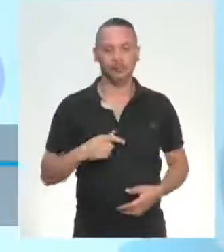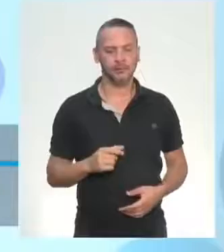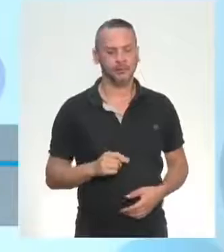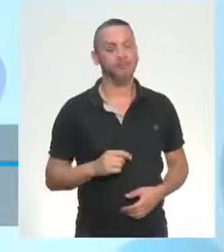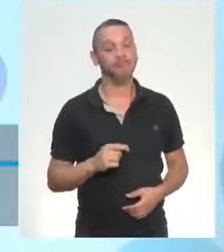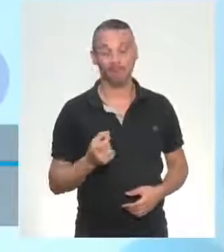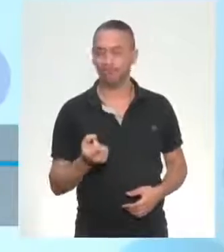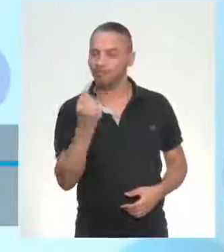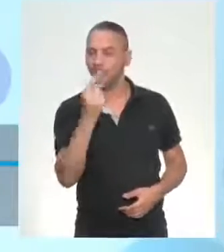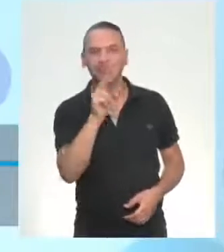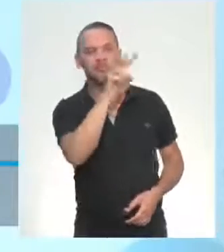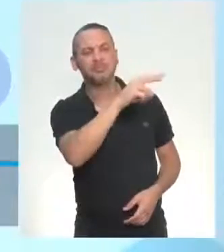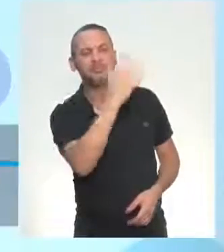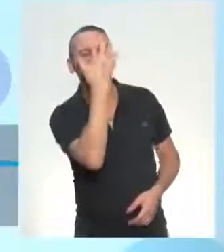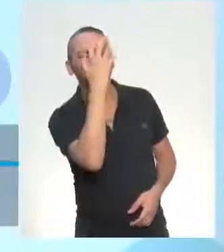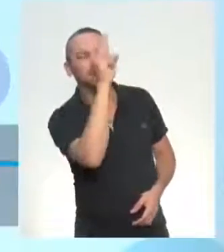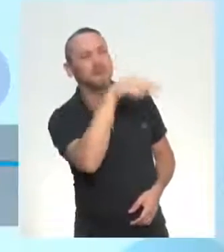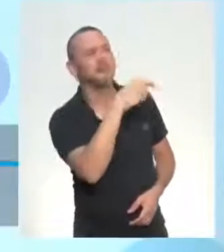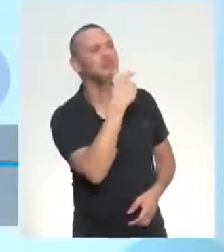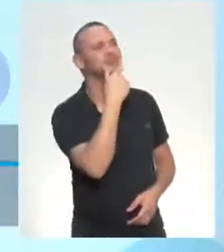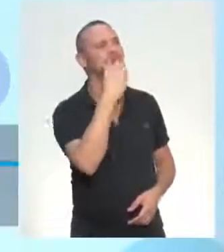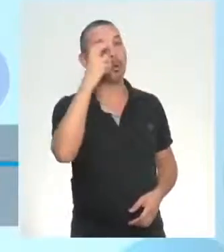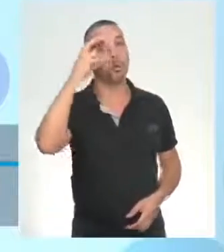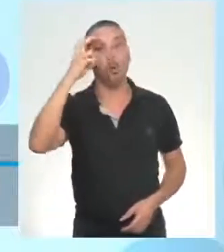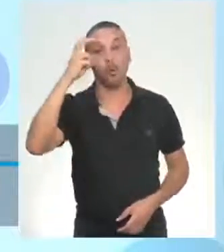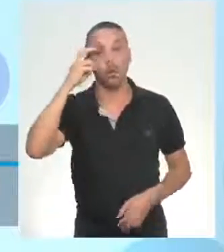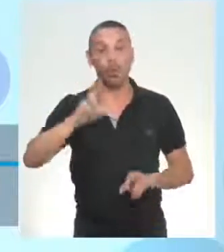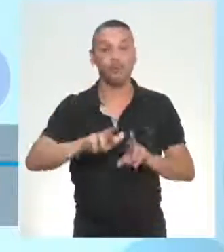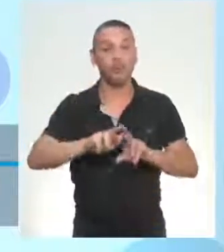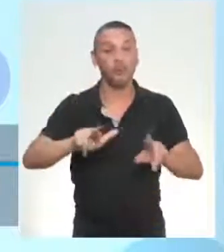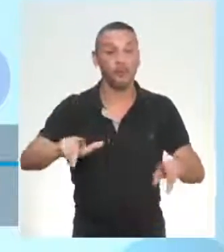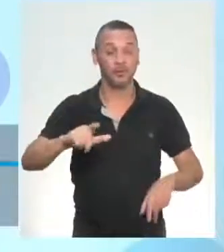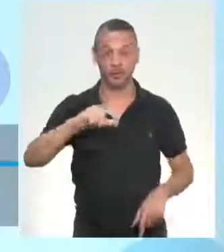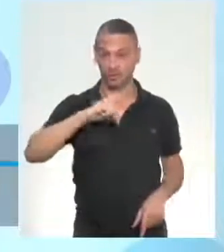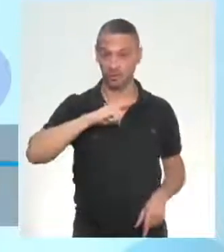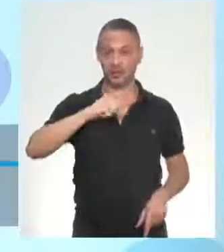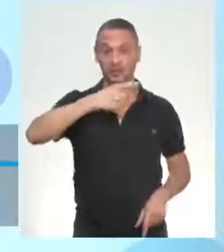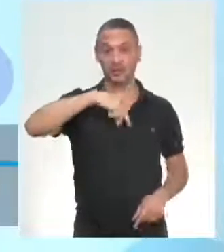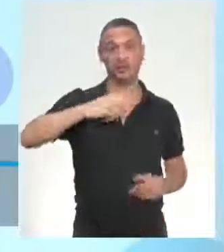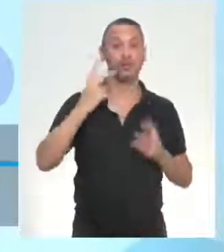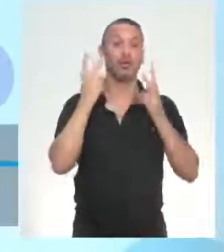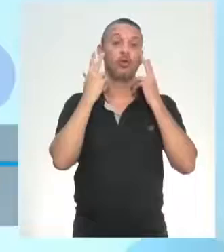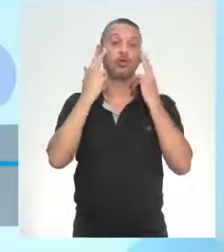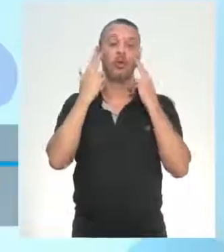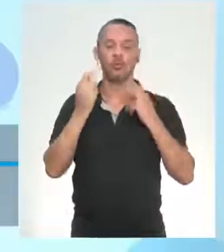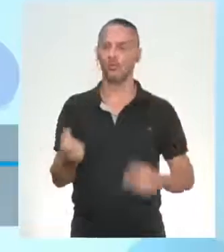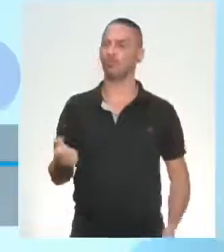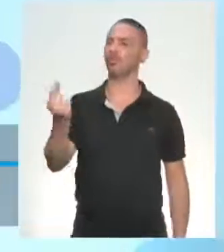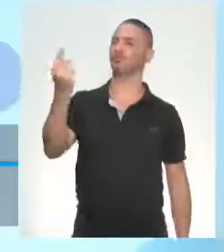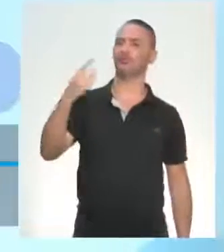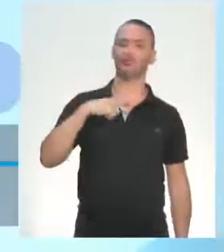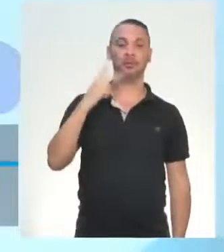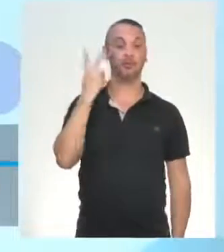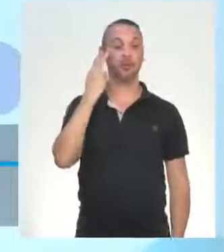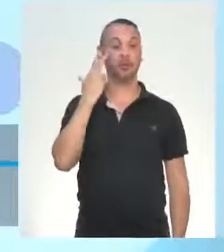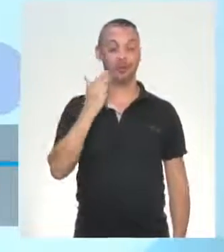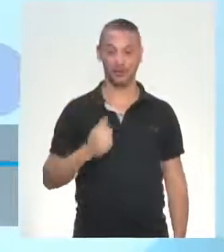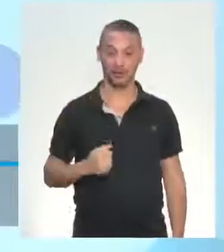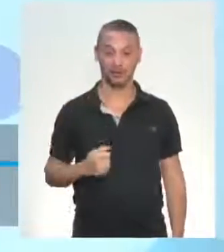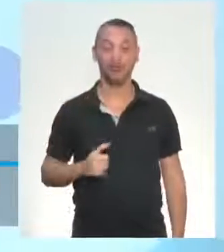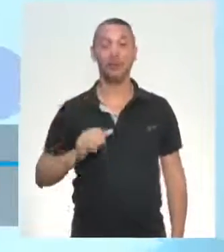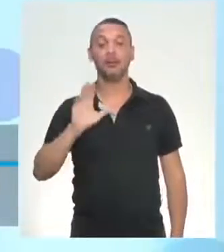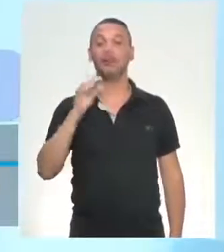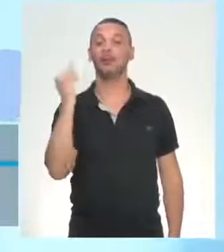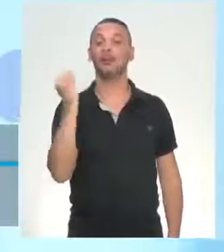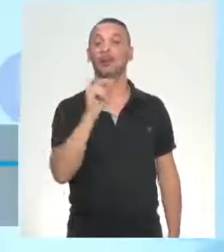nós observamos e temos contato com uma cultura diferente da nossa, é comum, é natural, mas o